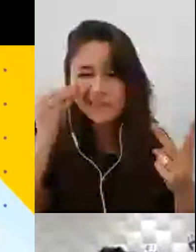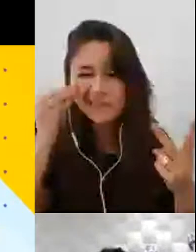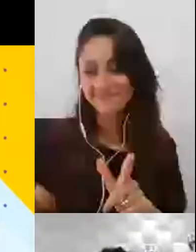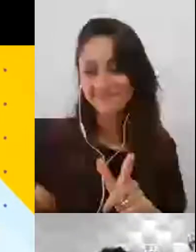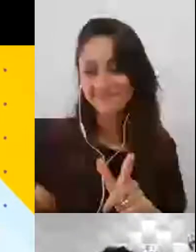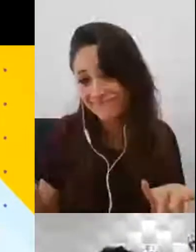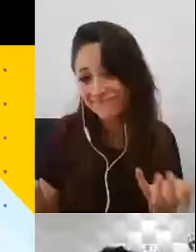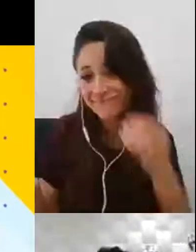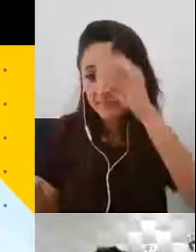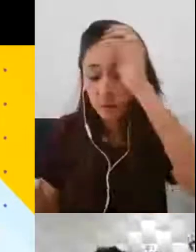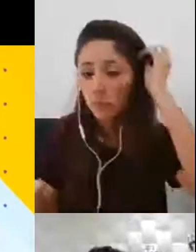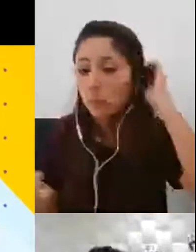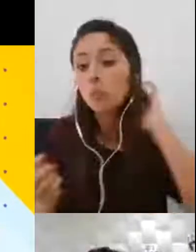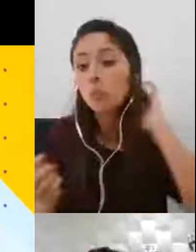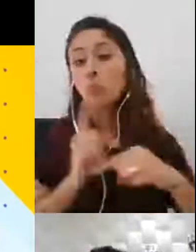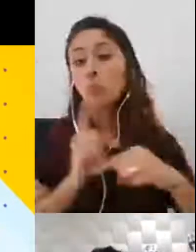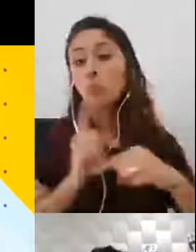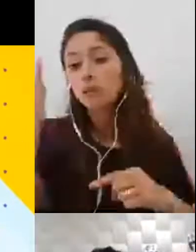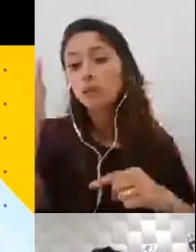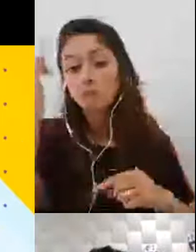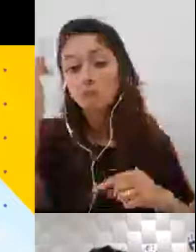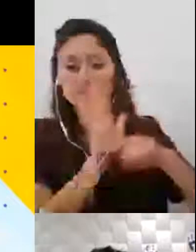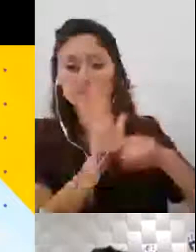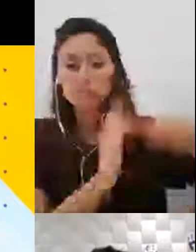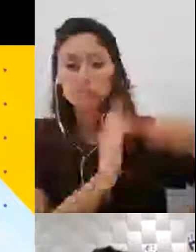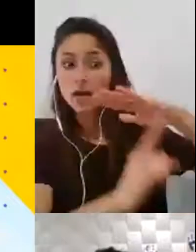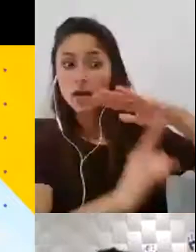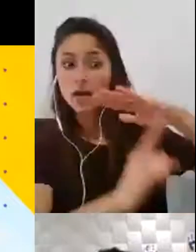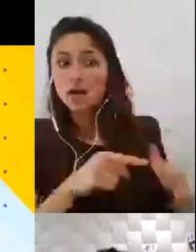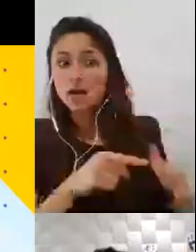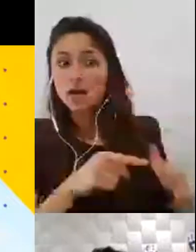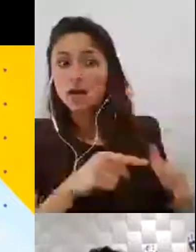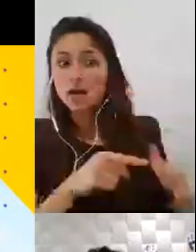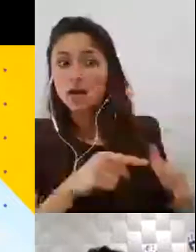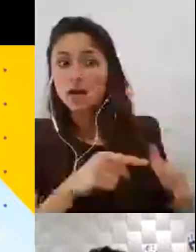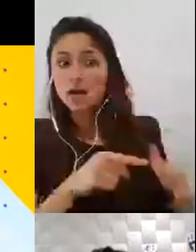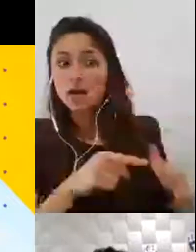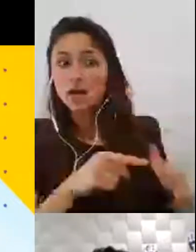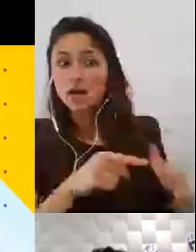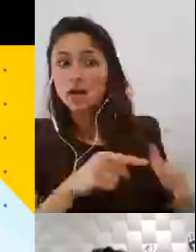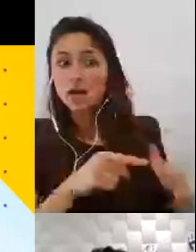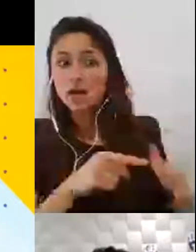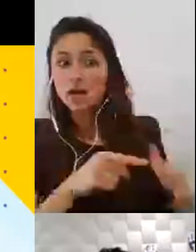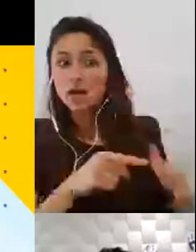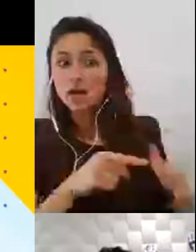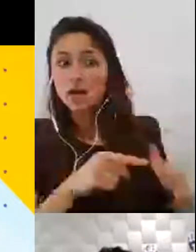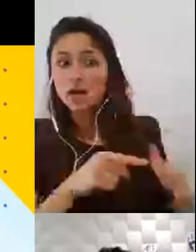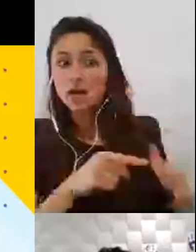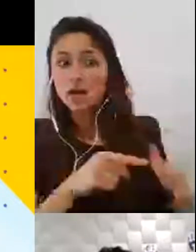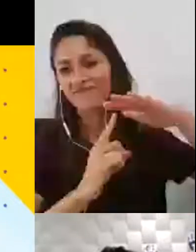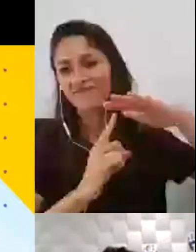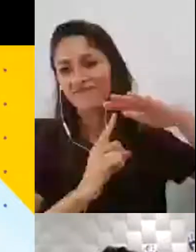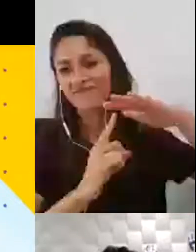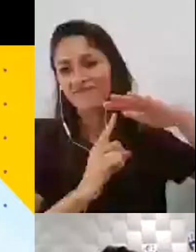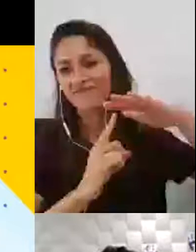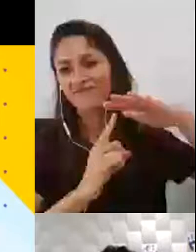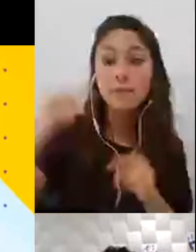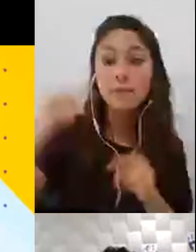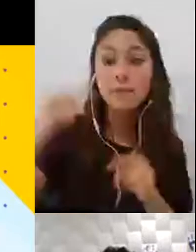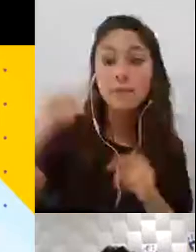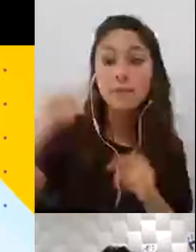aceitável no ponto que o cliente está desejando. E sempre com um raciocínio voltado a resoluções que eu preciso resolver. E